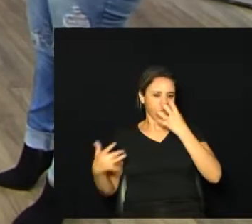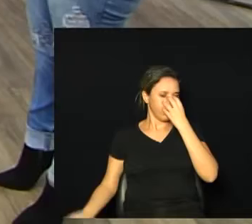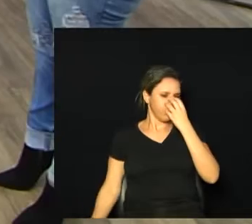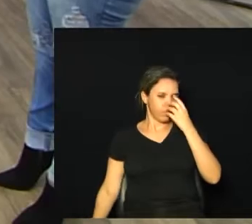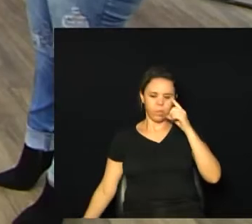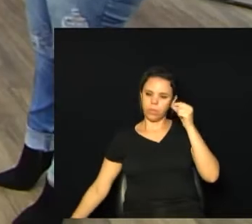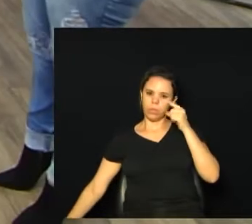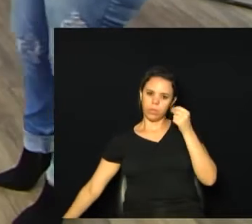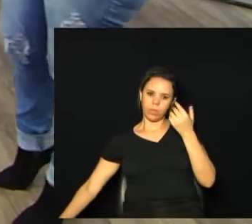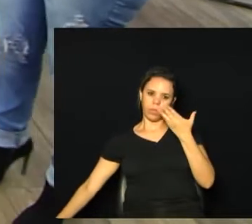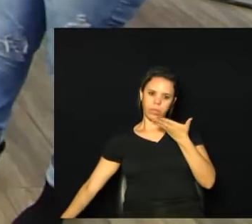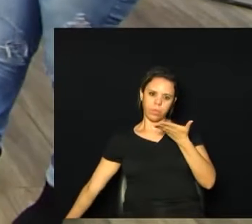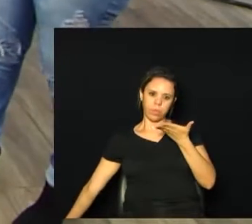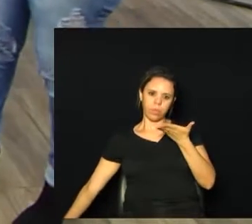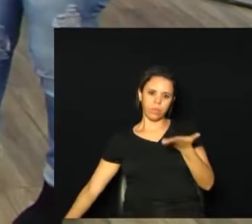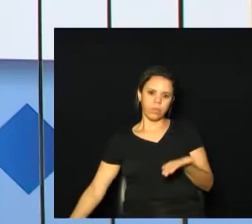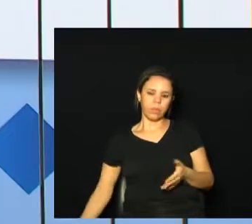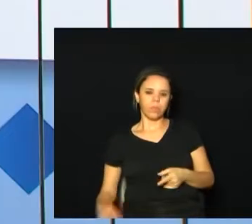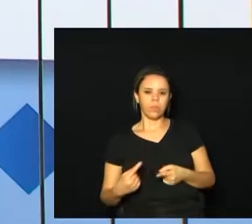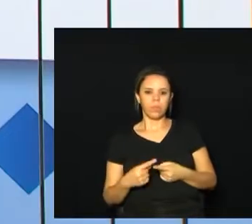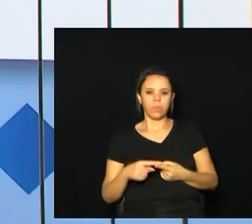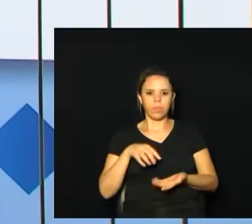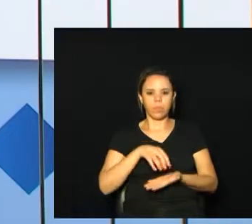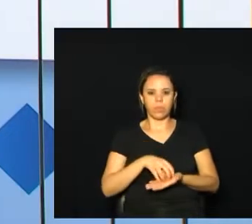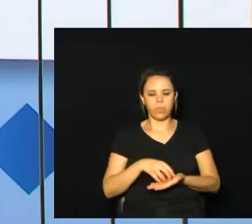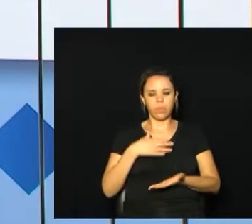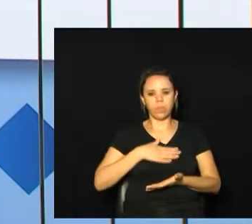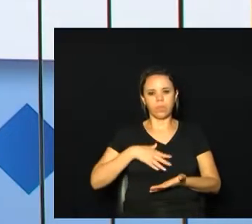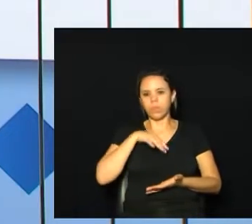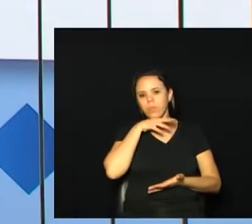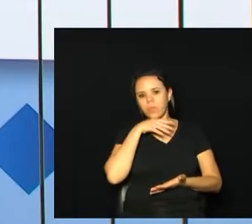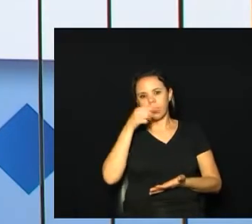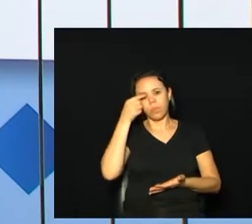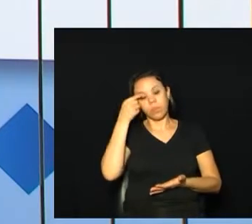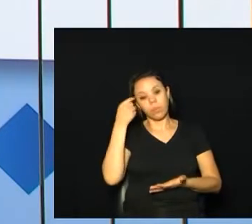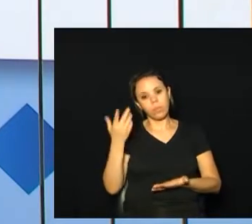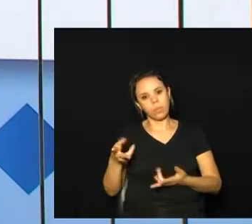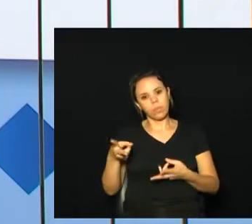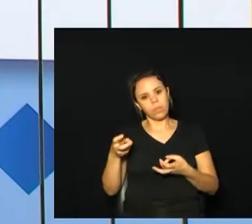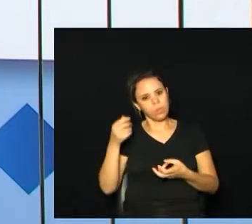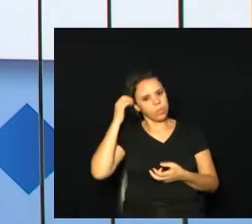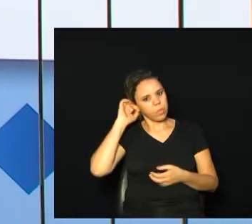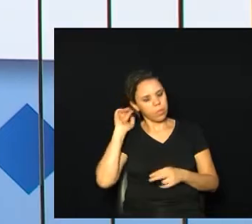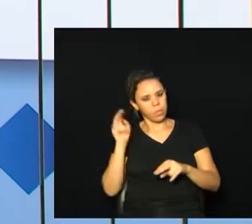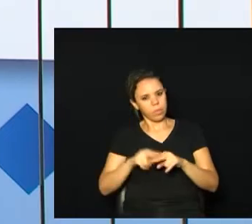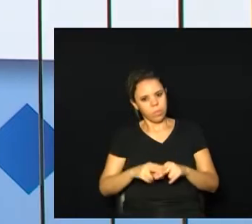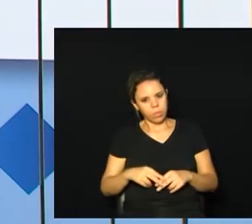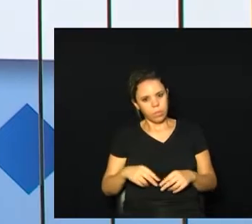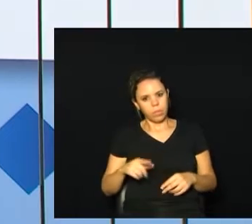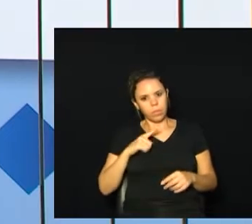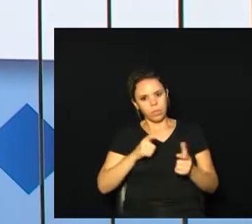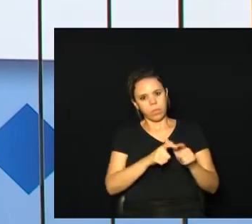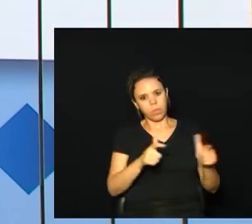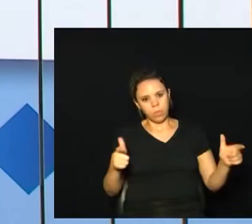e gatos. É justamente porque o Departamento de Bem-Estar Animal percebeu justamente que houve um